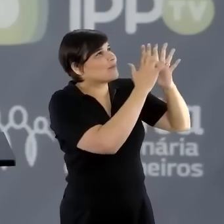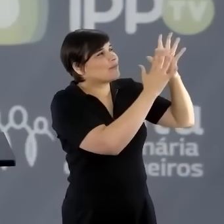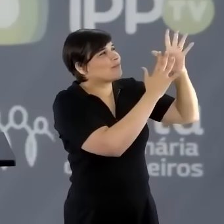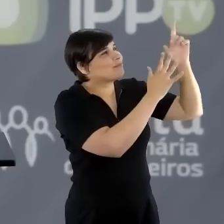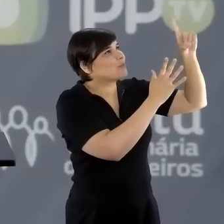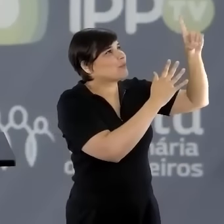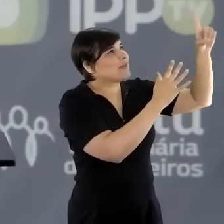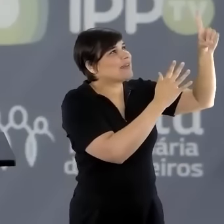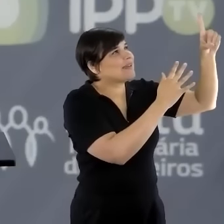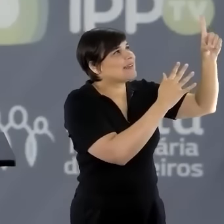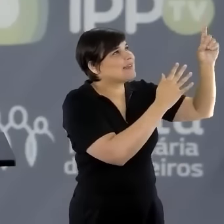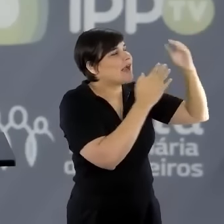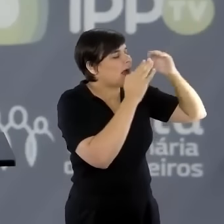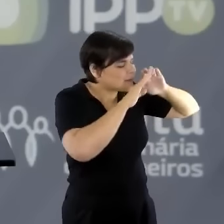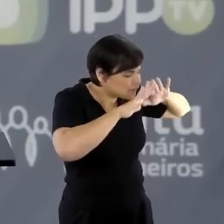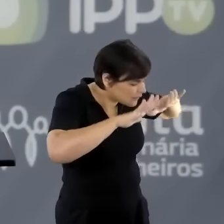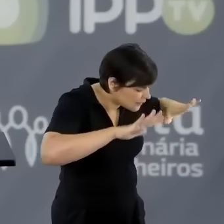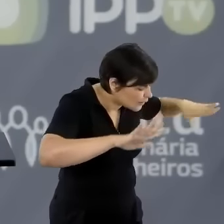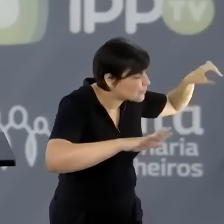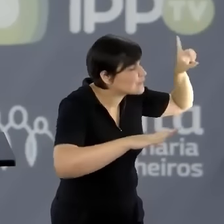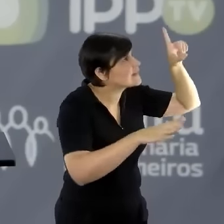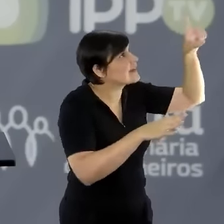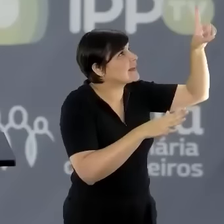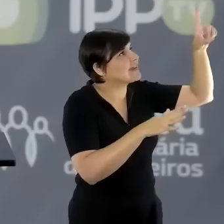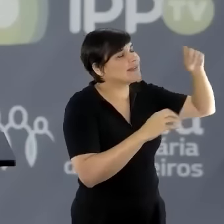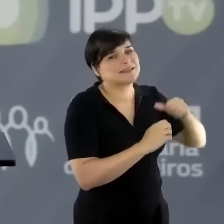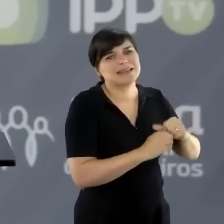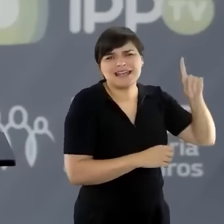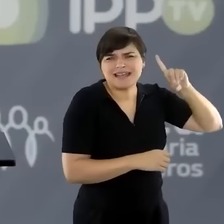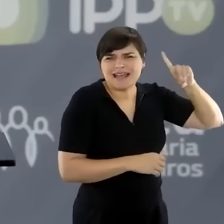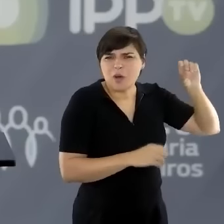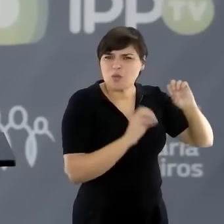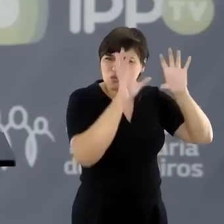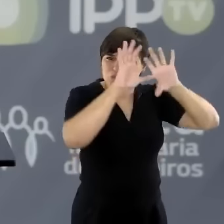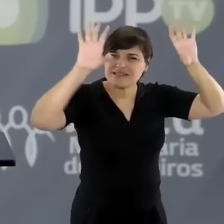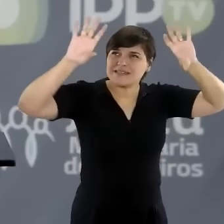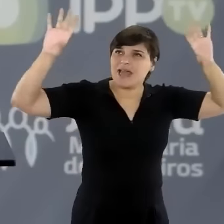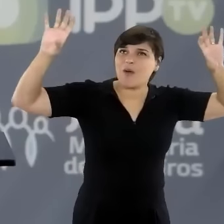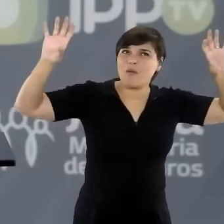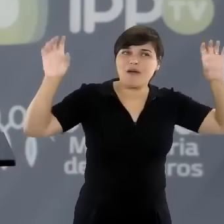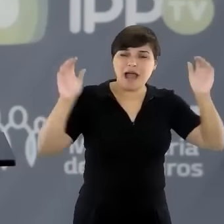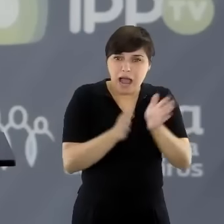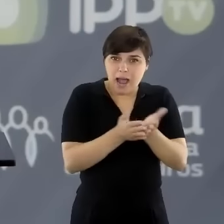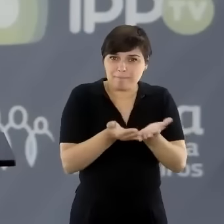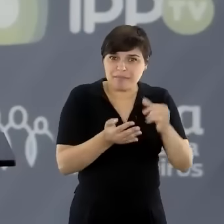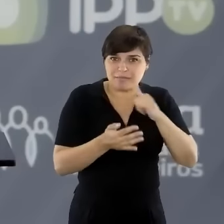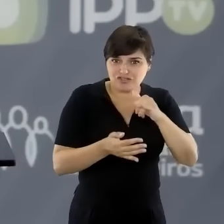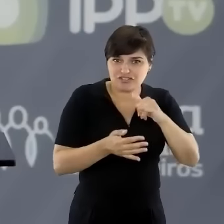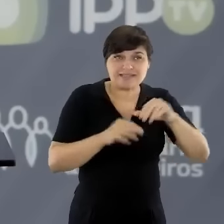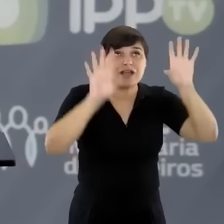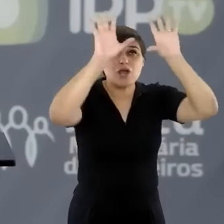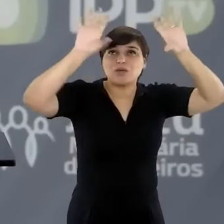céu por um pecador que se arrepende aqui tem uma cidade inteira convertida 120.000